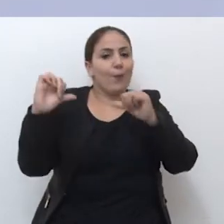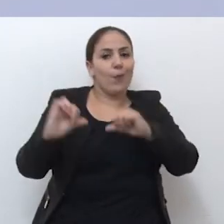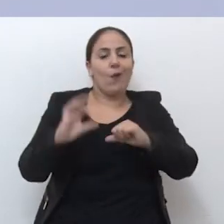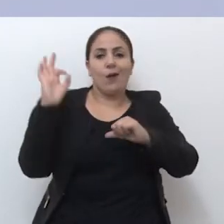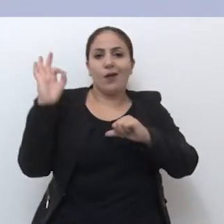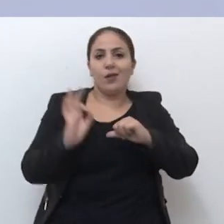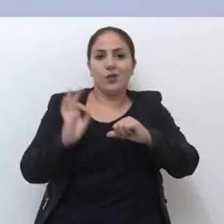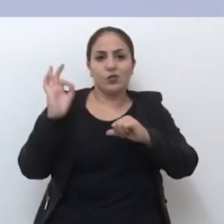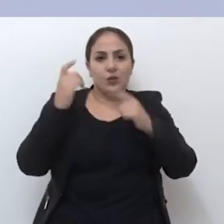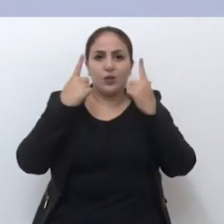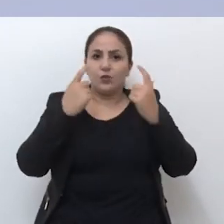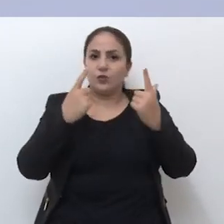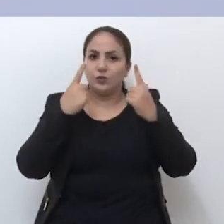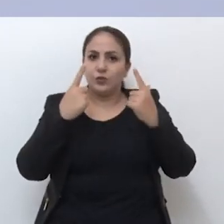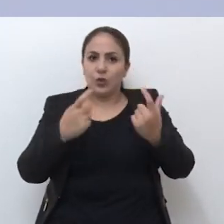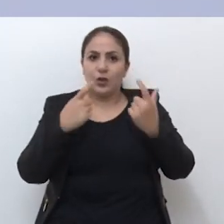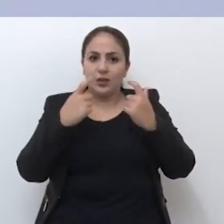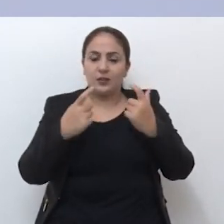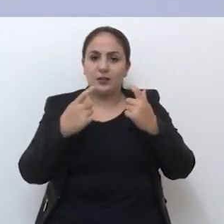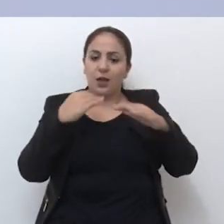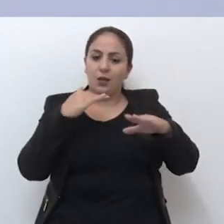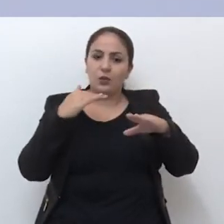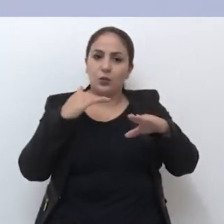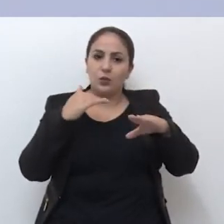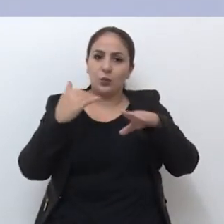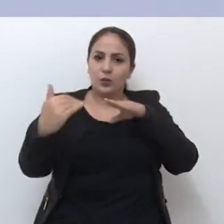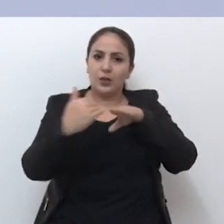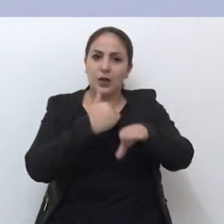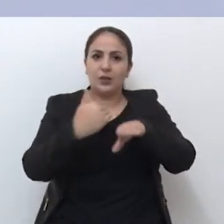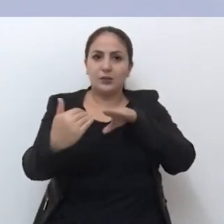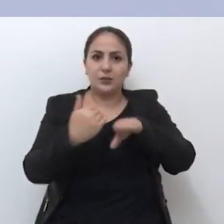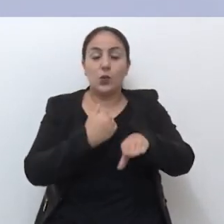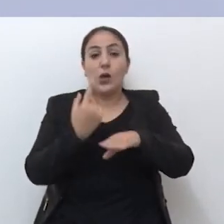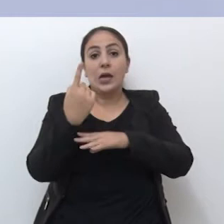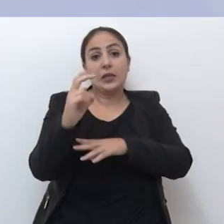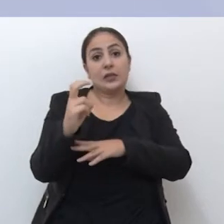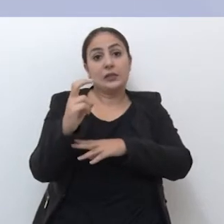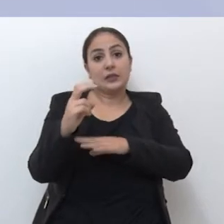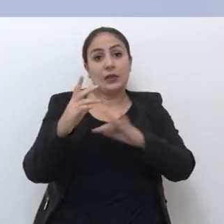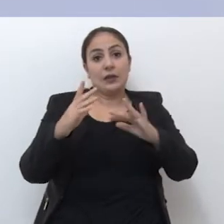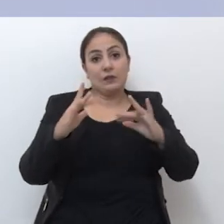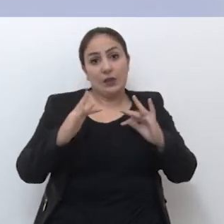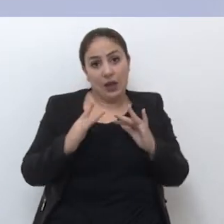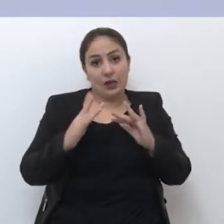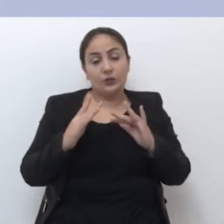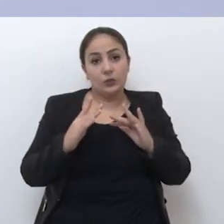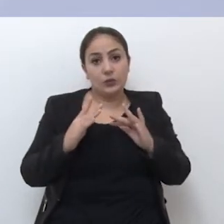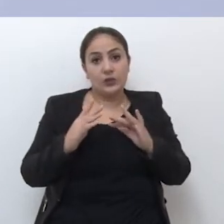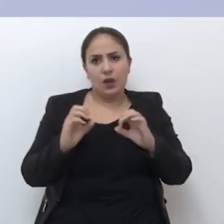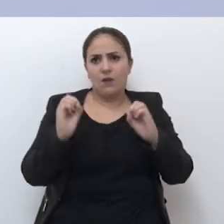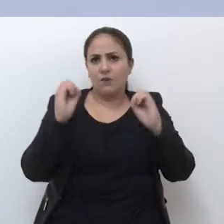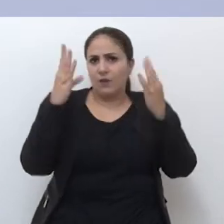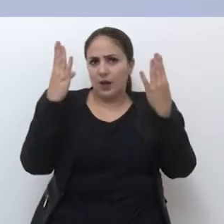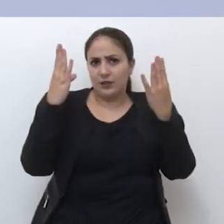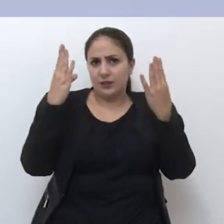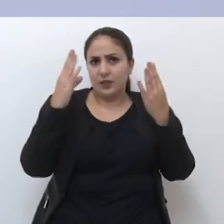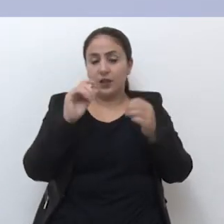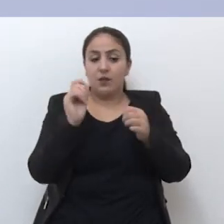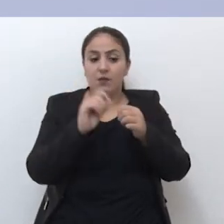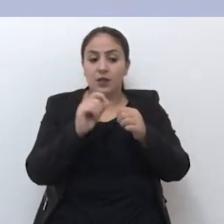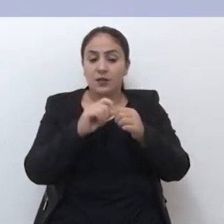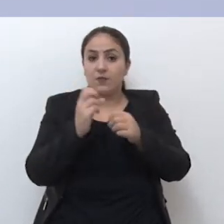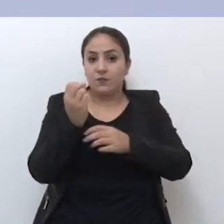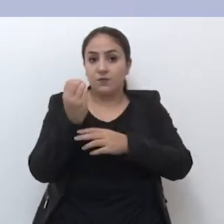os piores índices de violência no trânsito entre os 15 feriados e festividades em que a Operação Viagem Segura